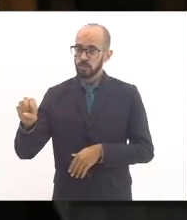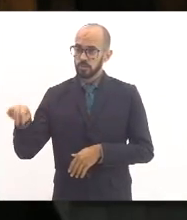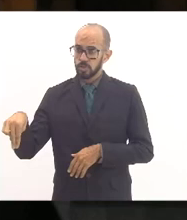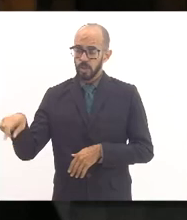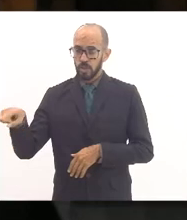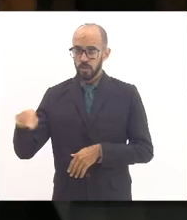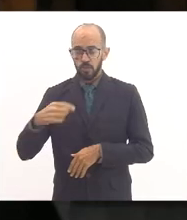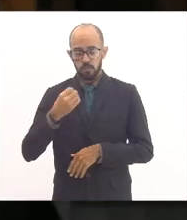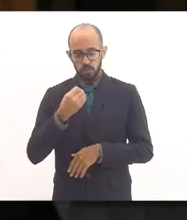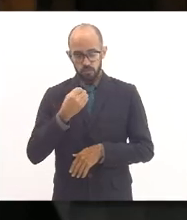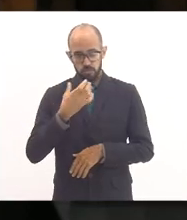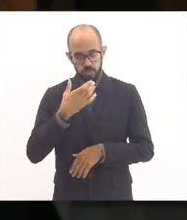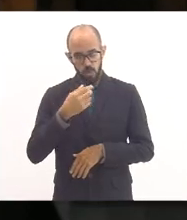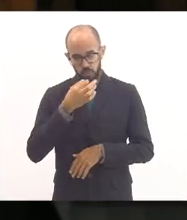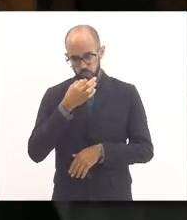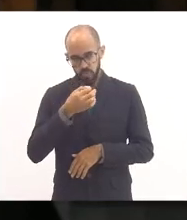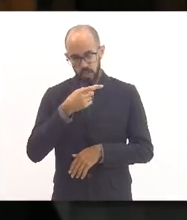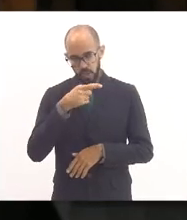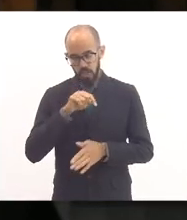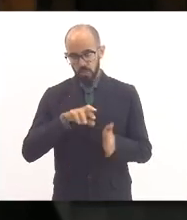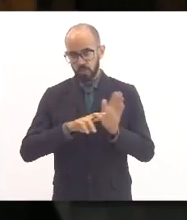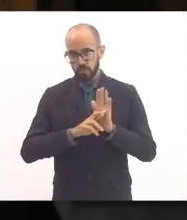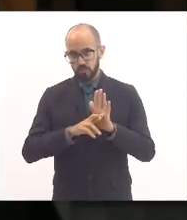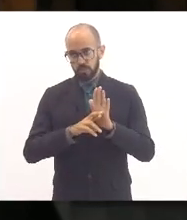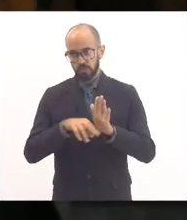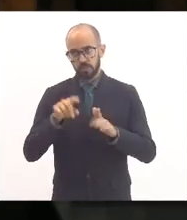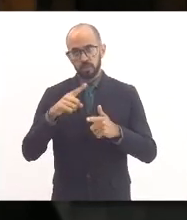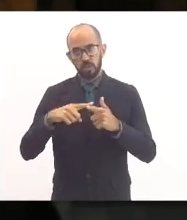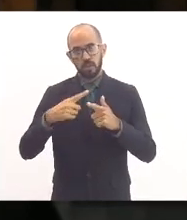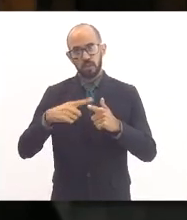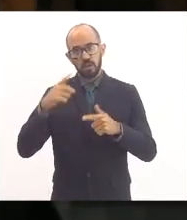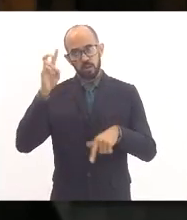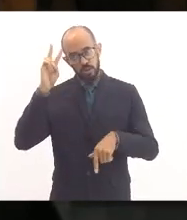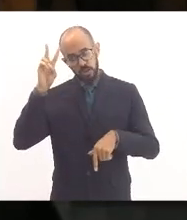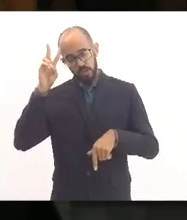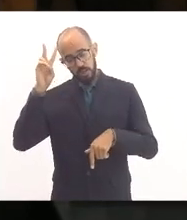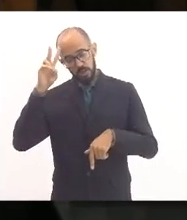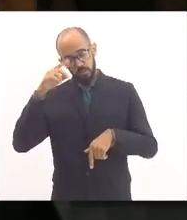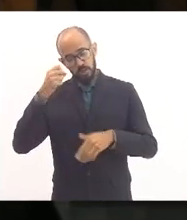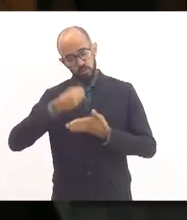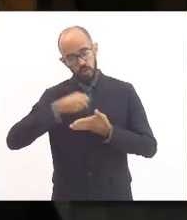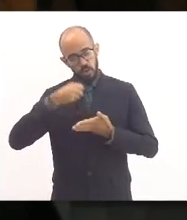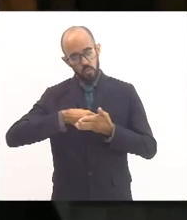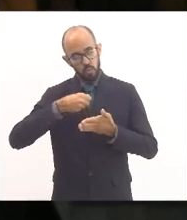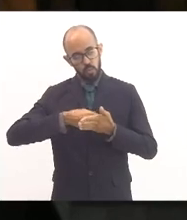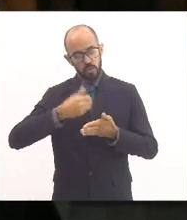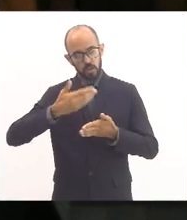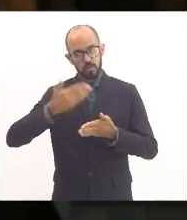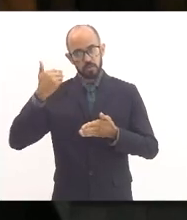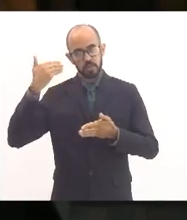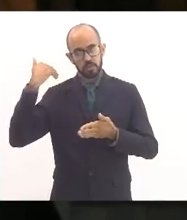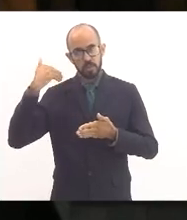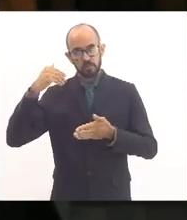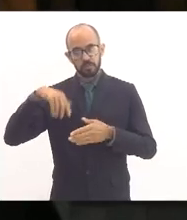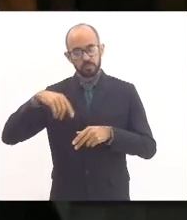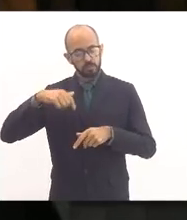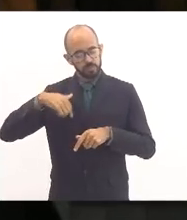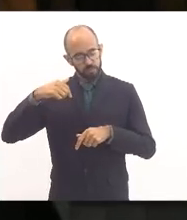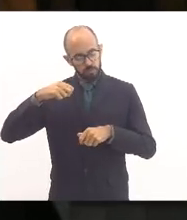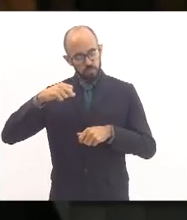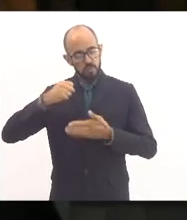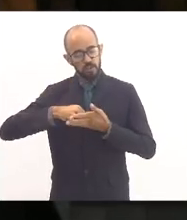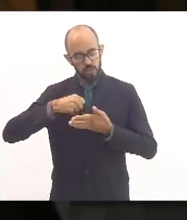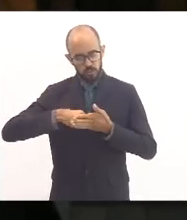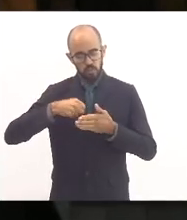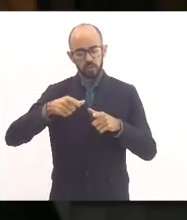doutor Tarcísio Jansen Porque eu remei moro aqui o seu passado classista e nossas andanças por Brasília